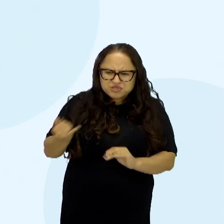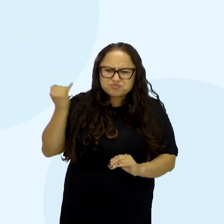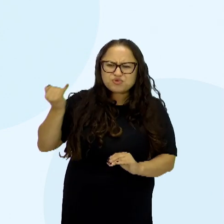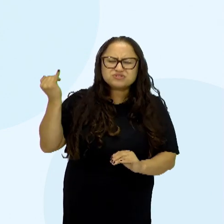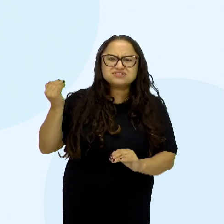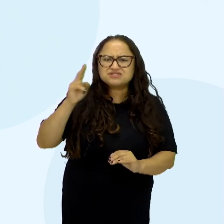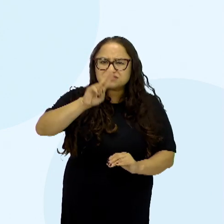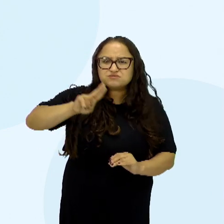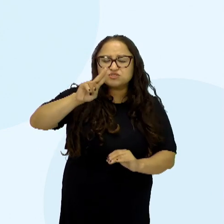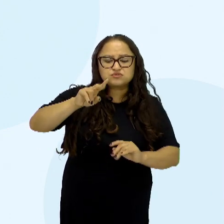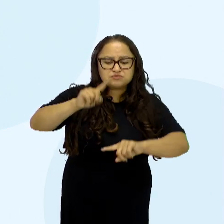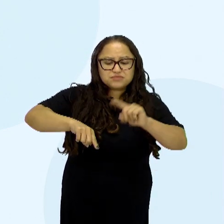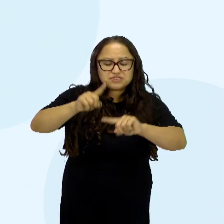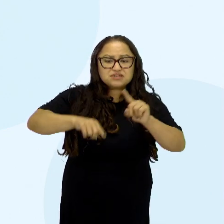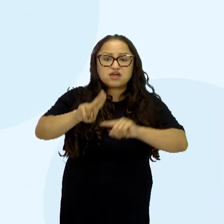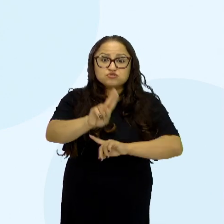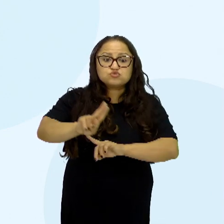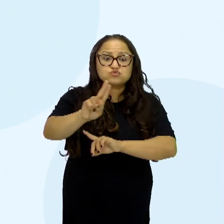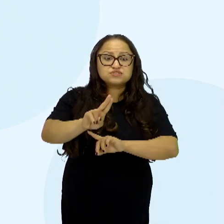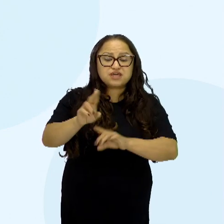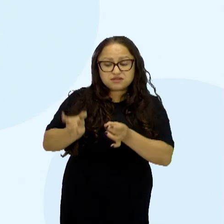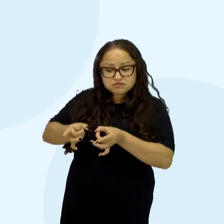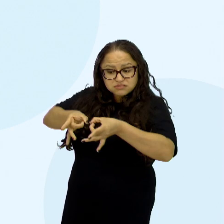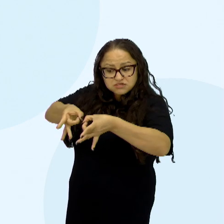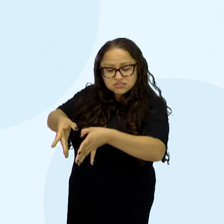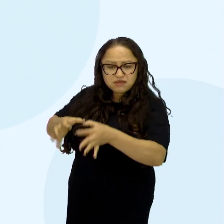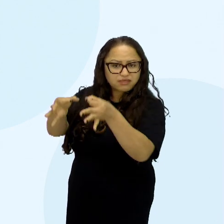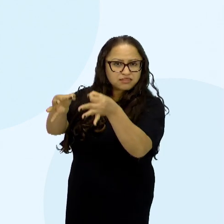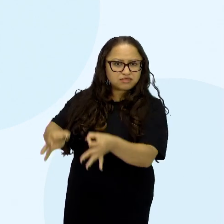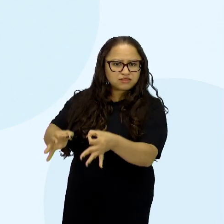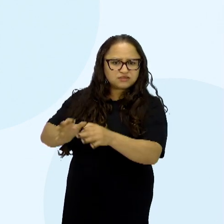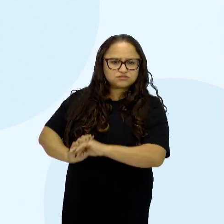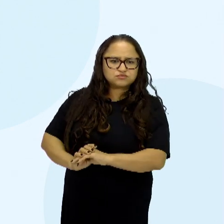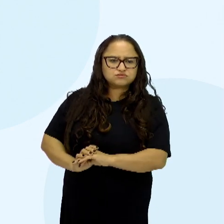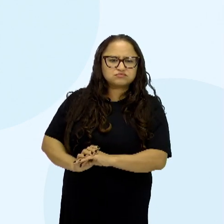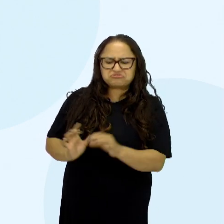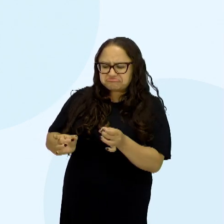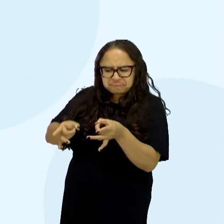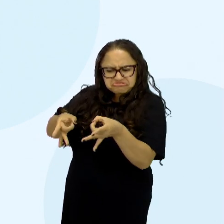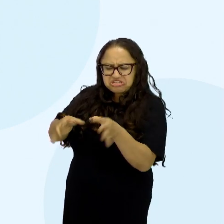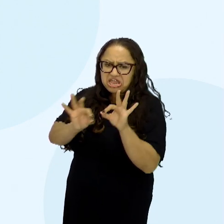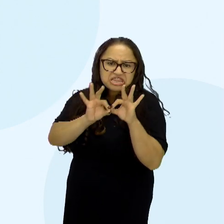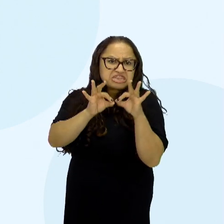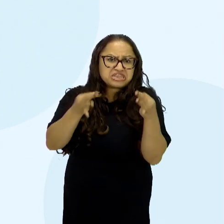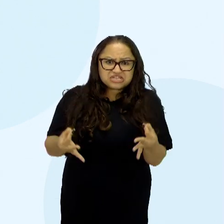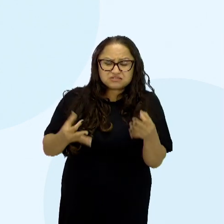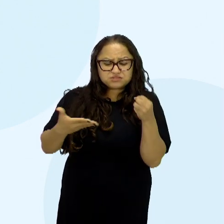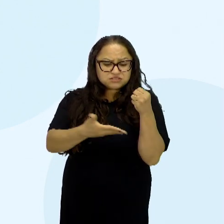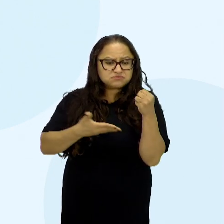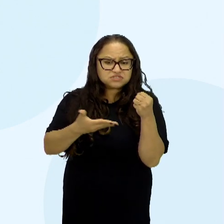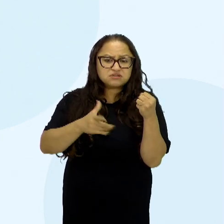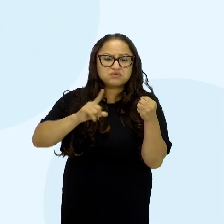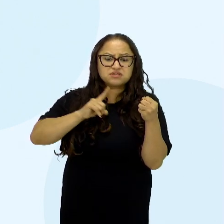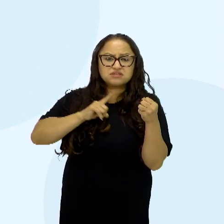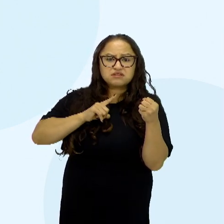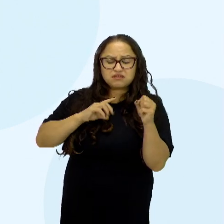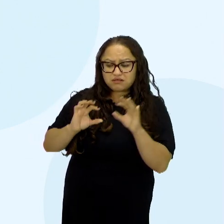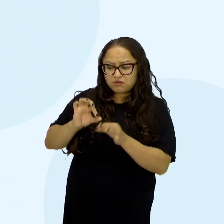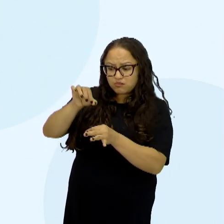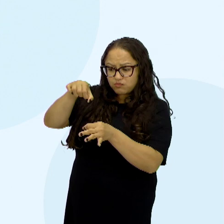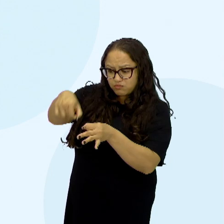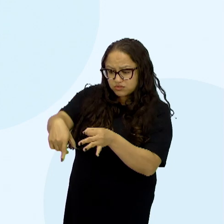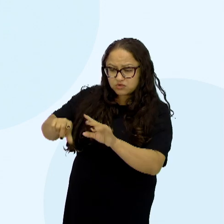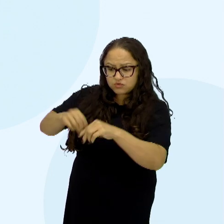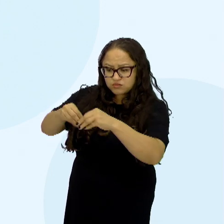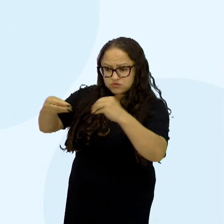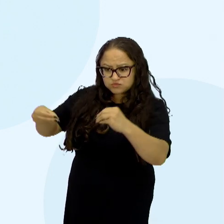material apropriadamente e o descartem de forma correta. O descarte é simples, basicamente, basta colocar o produto numa lixeira